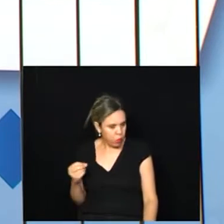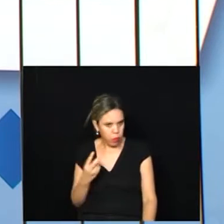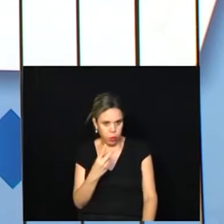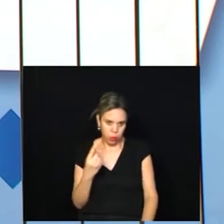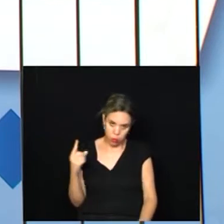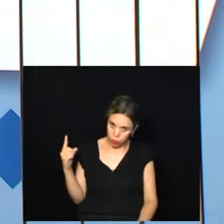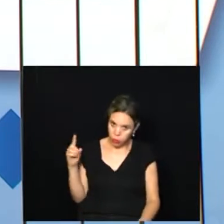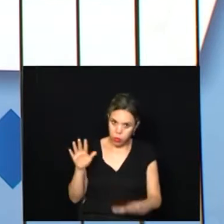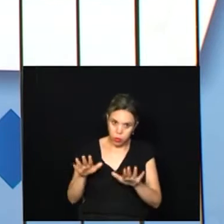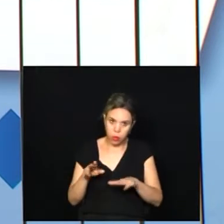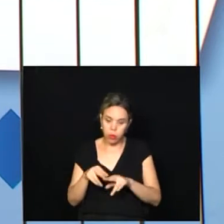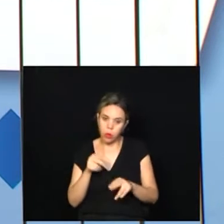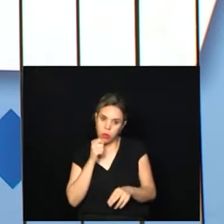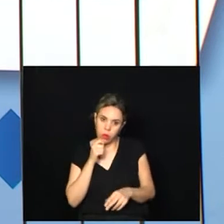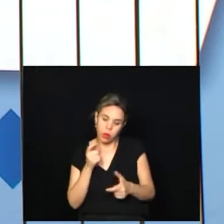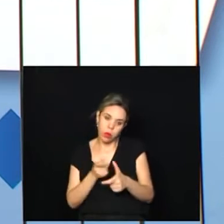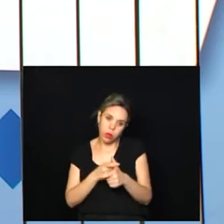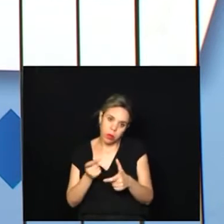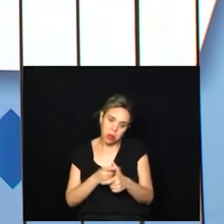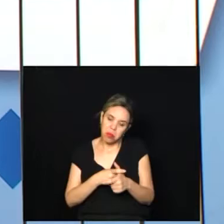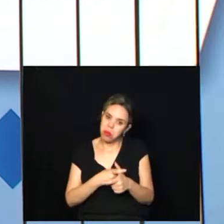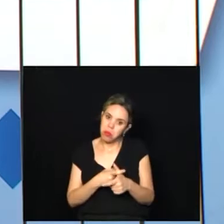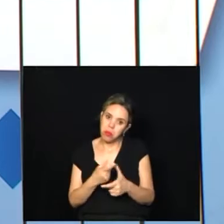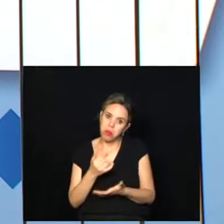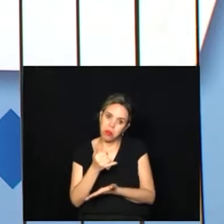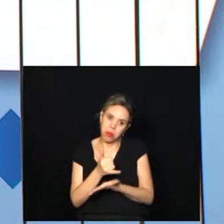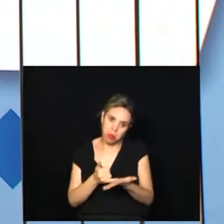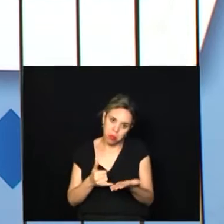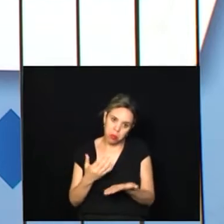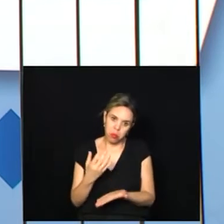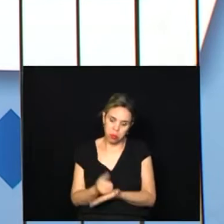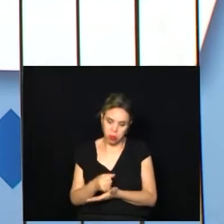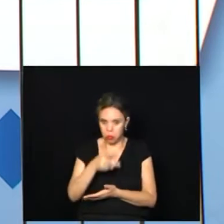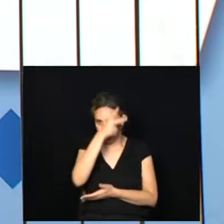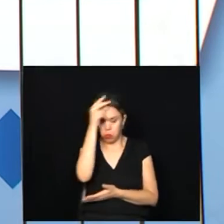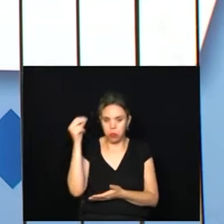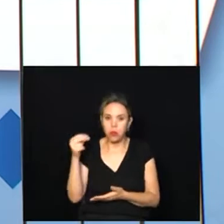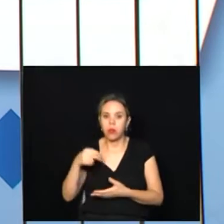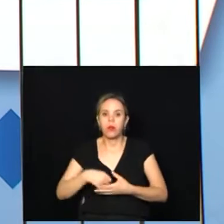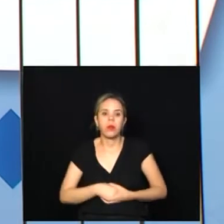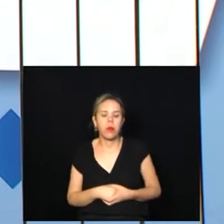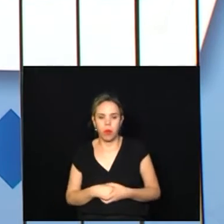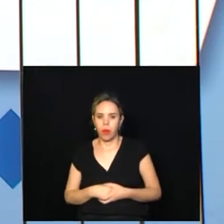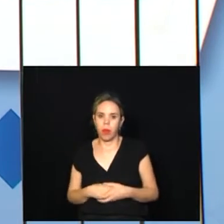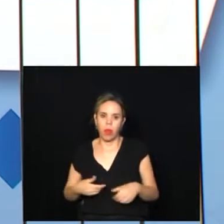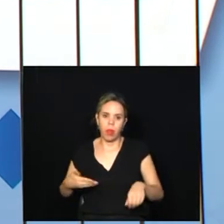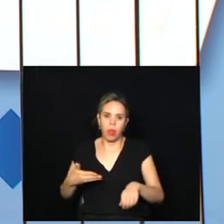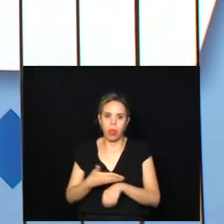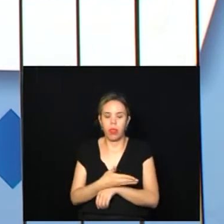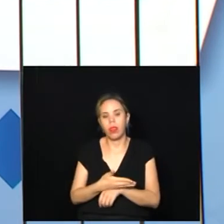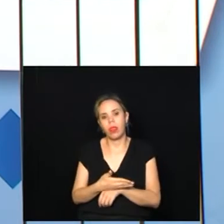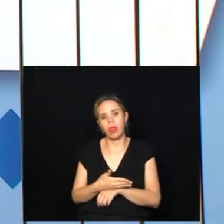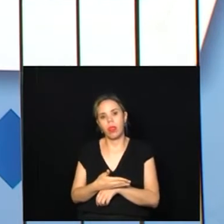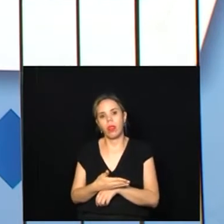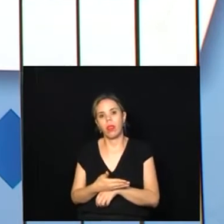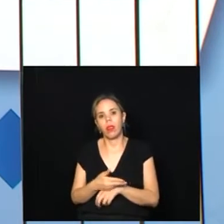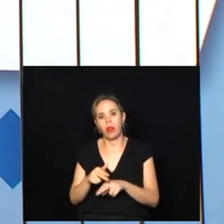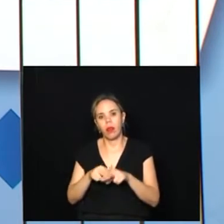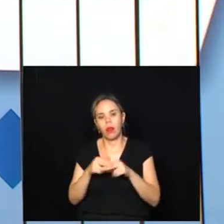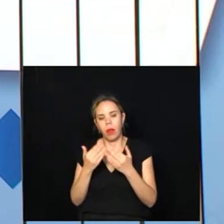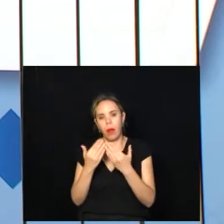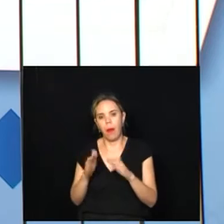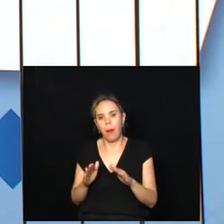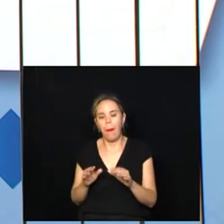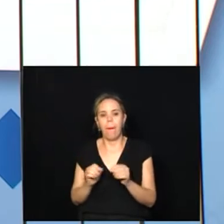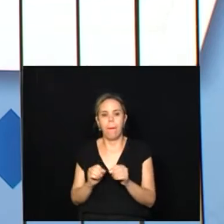que, porventura, devam algum imposto à prefeitura. Esse acesso deve ser justamente pelo Porta